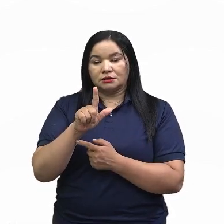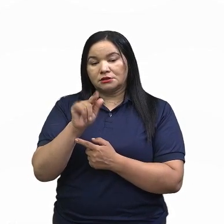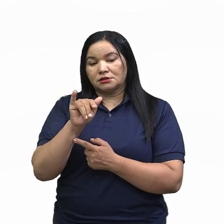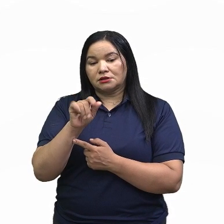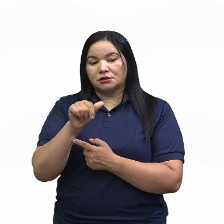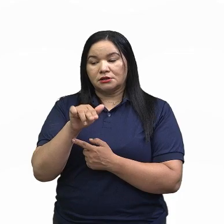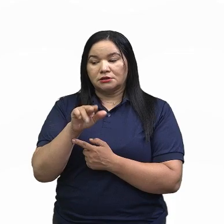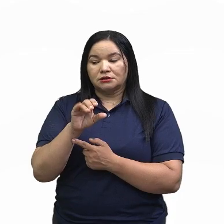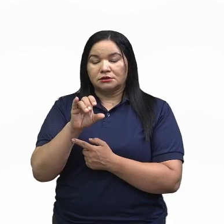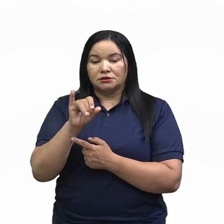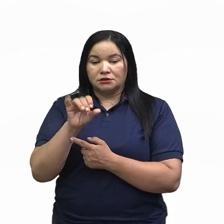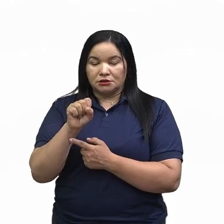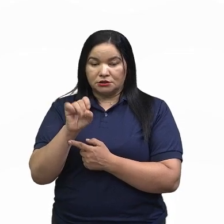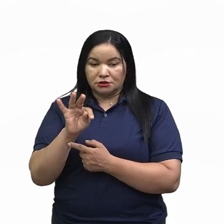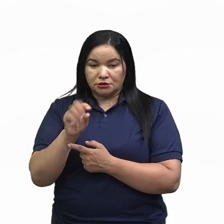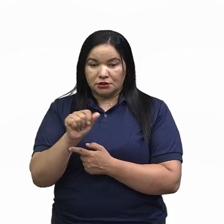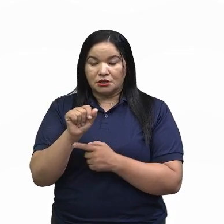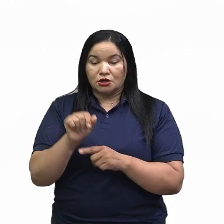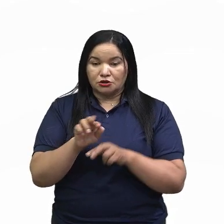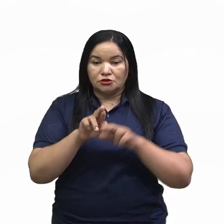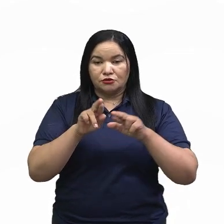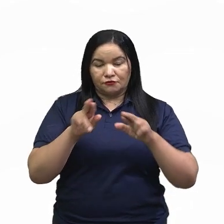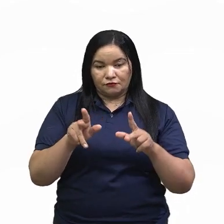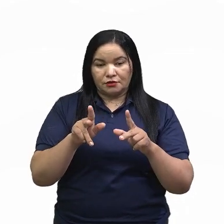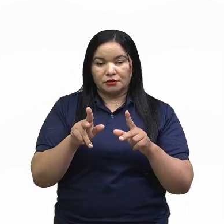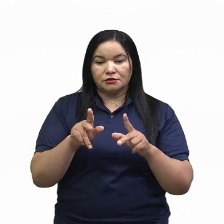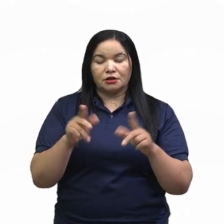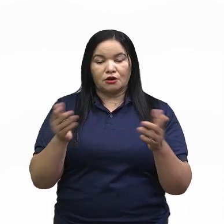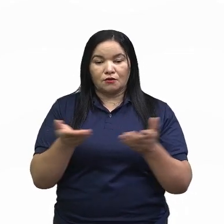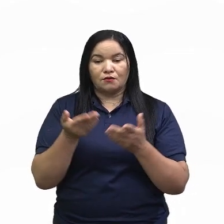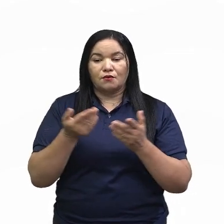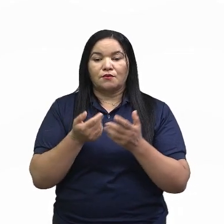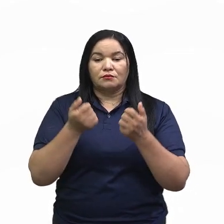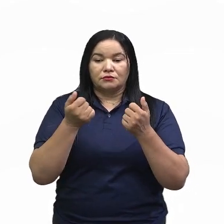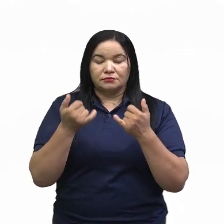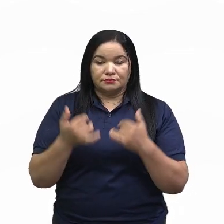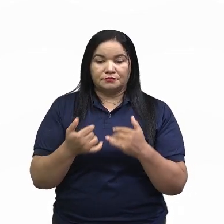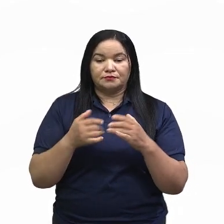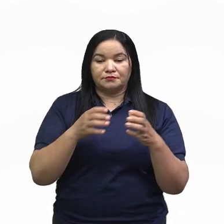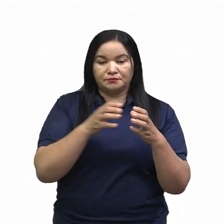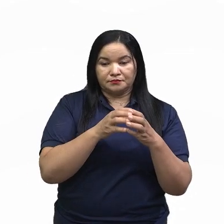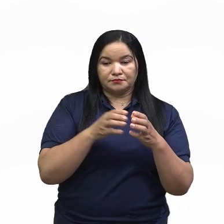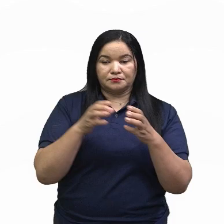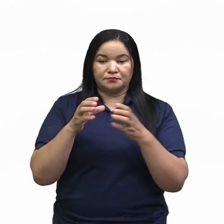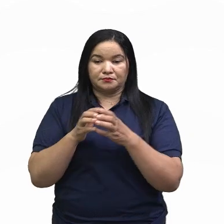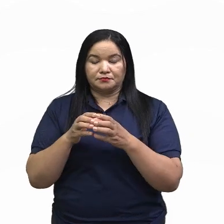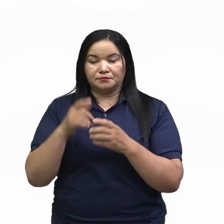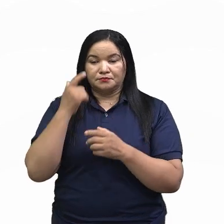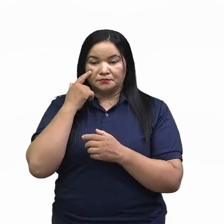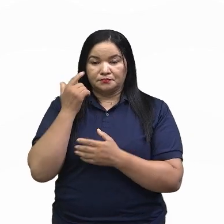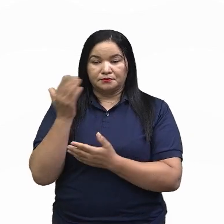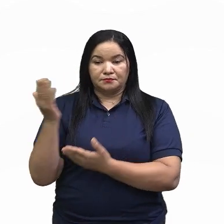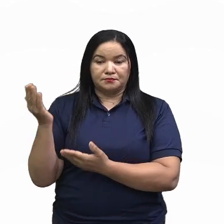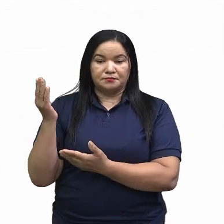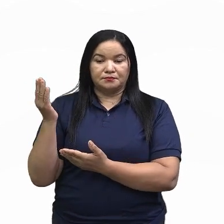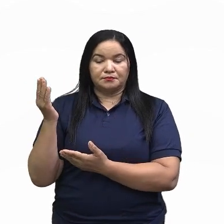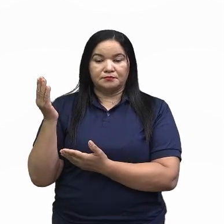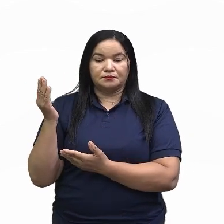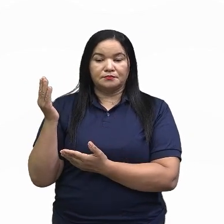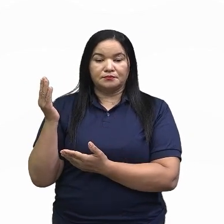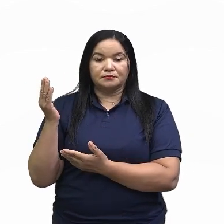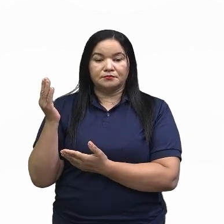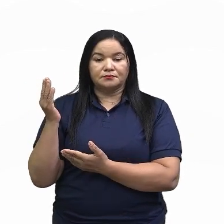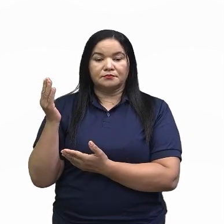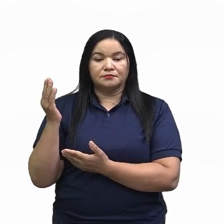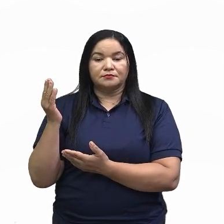diferente. E aqui na sua cartela você tem, né, os logos, de um lado, dos integralistas,